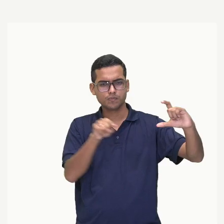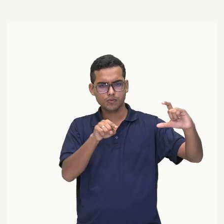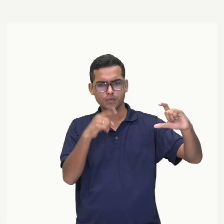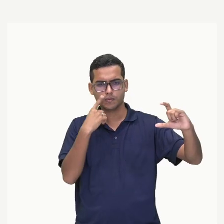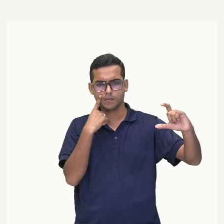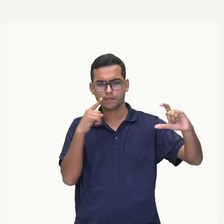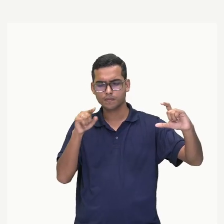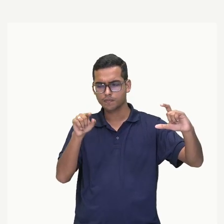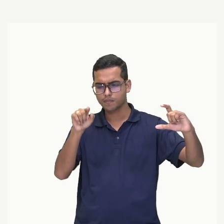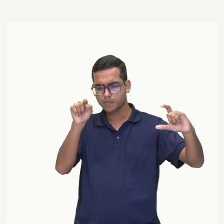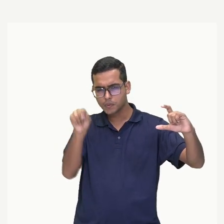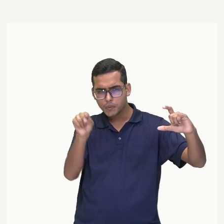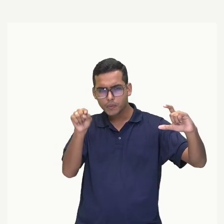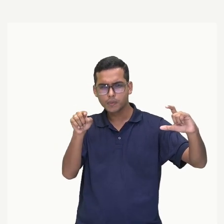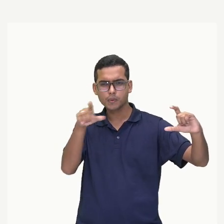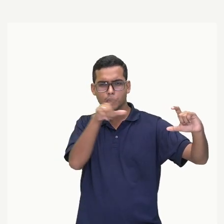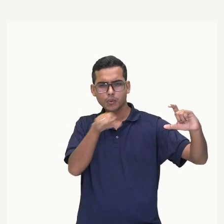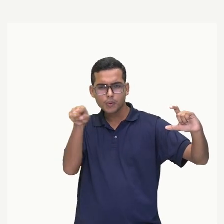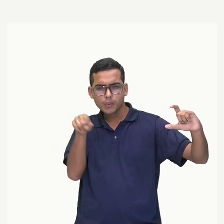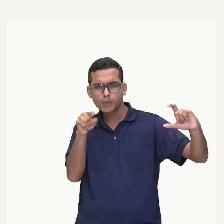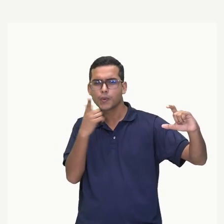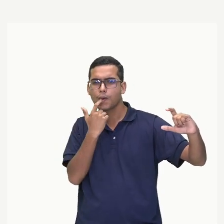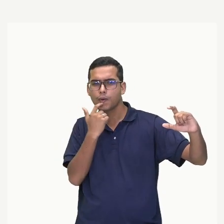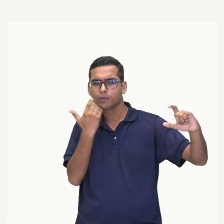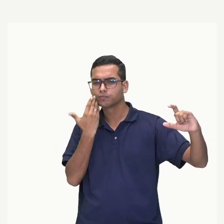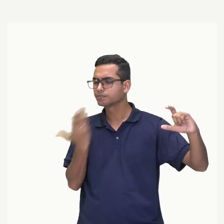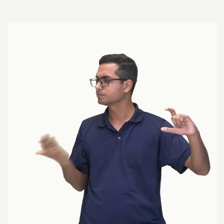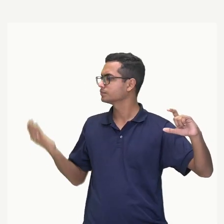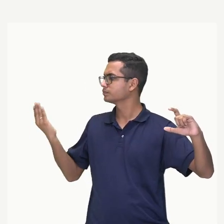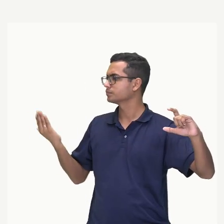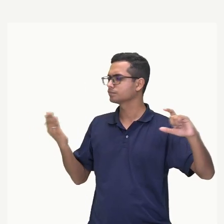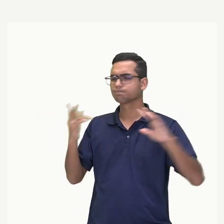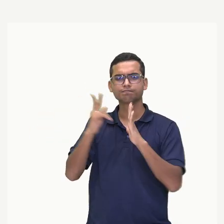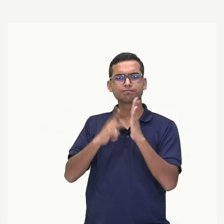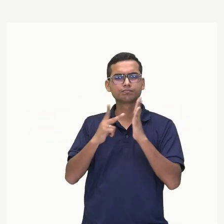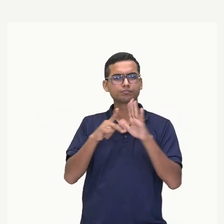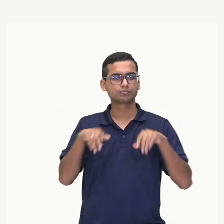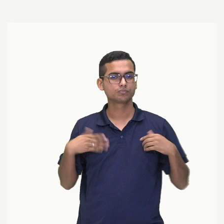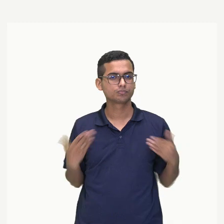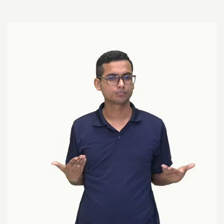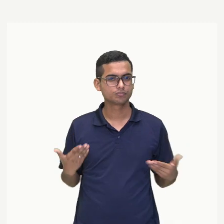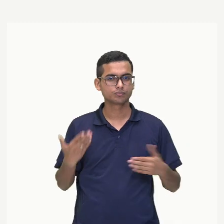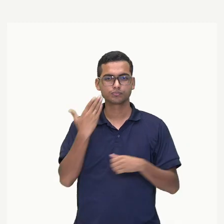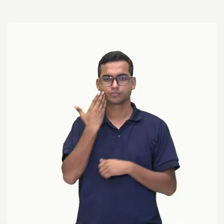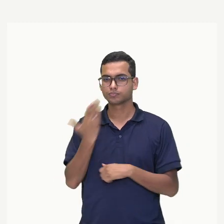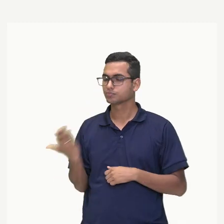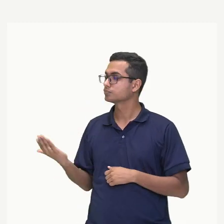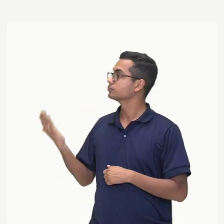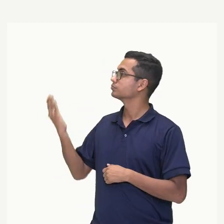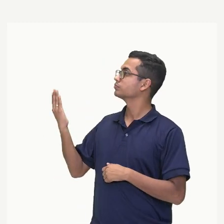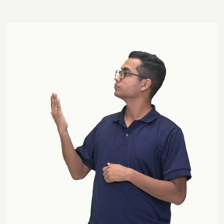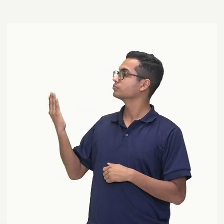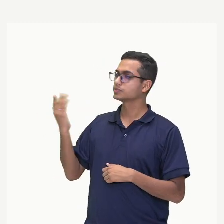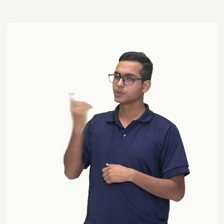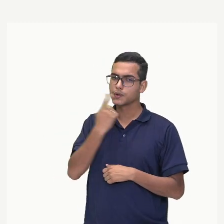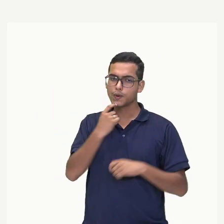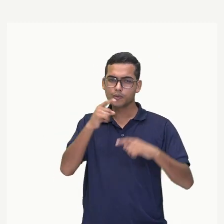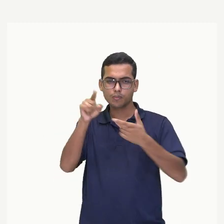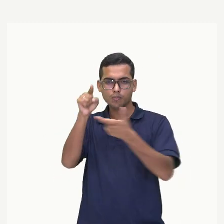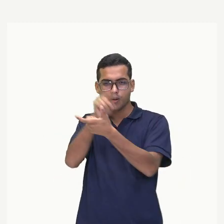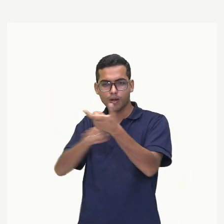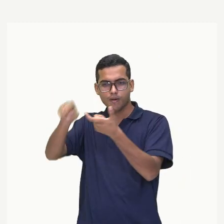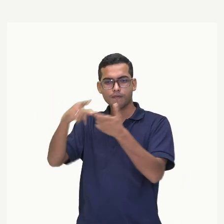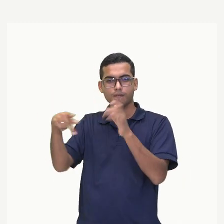nessa região vermelha, nesse círculo aqui, então, qual é a pontuação? Olha só, 2 vezes